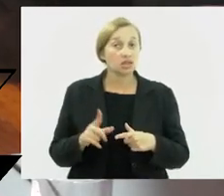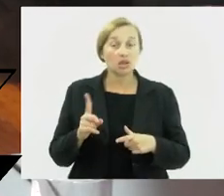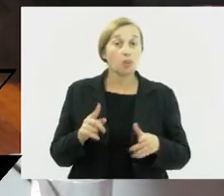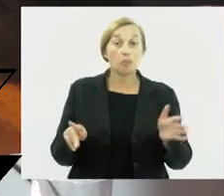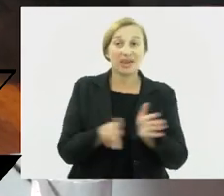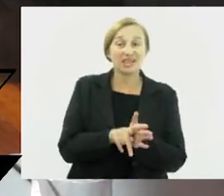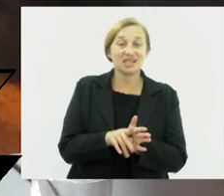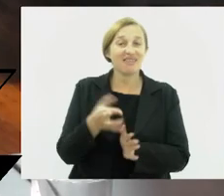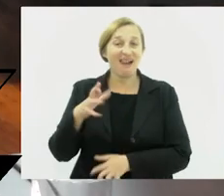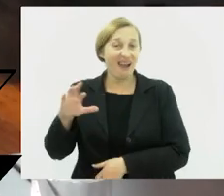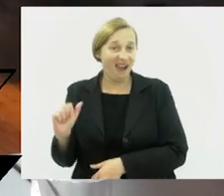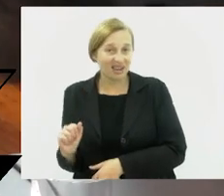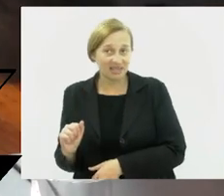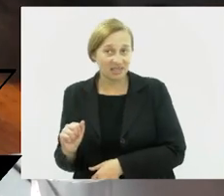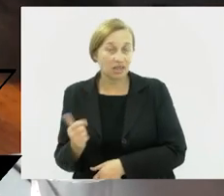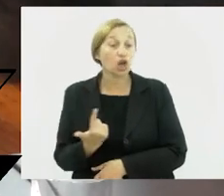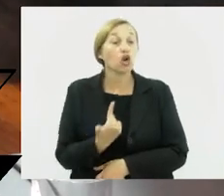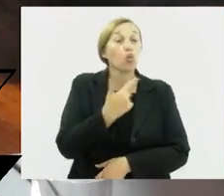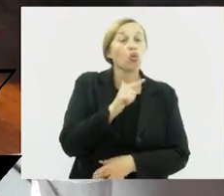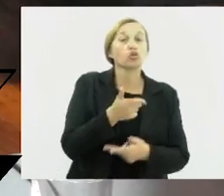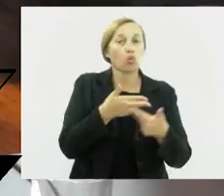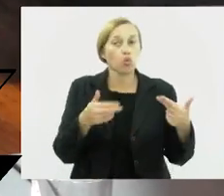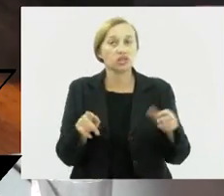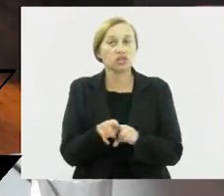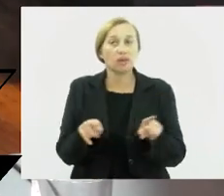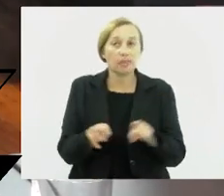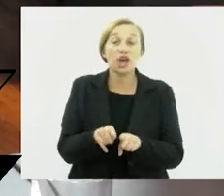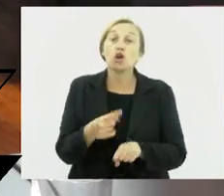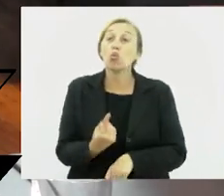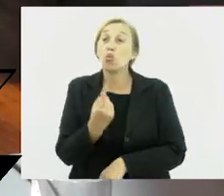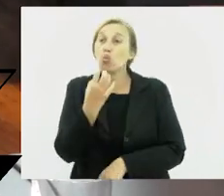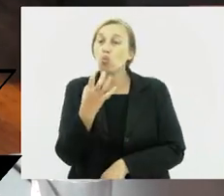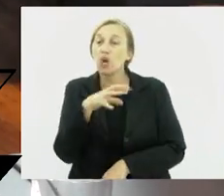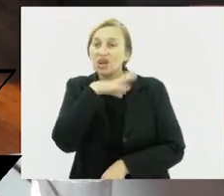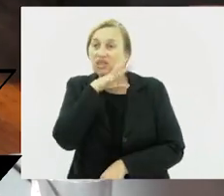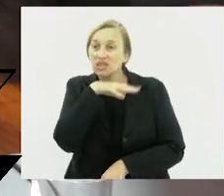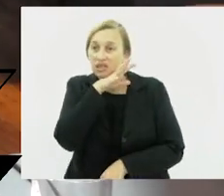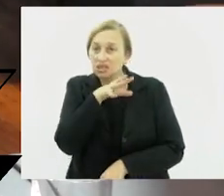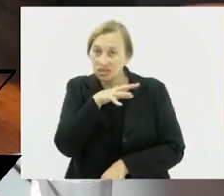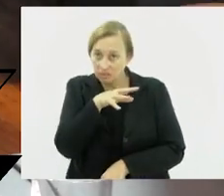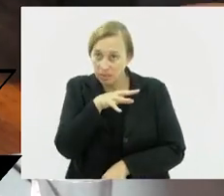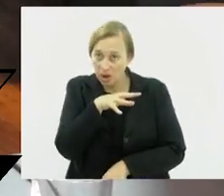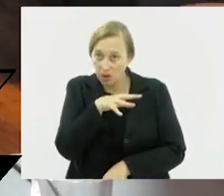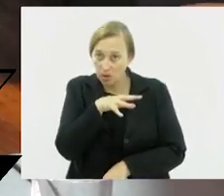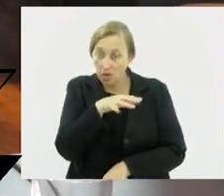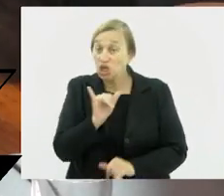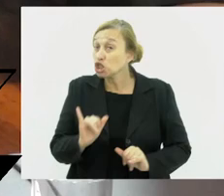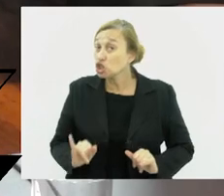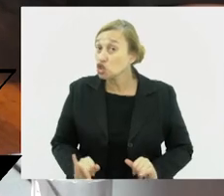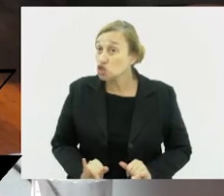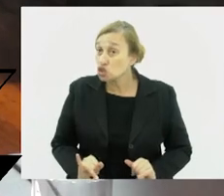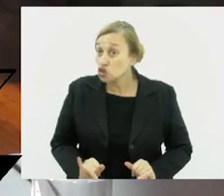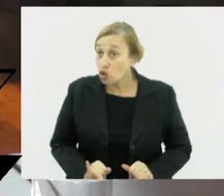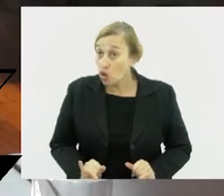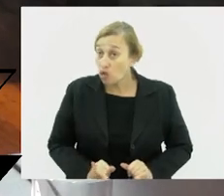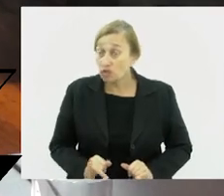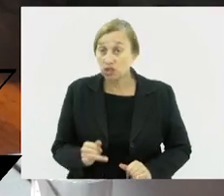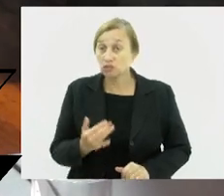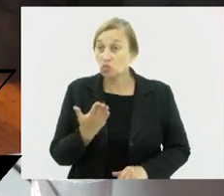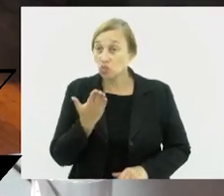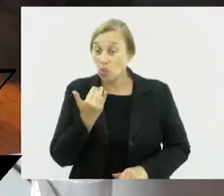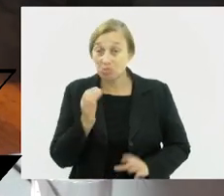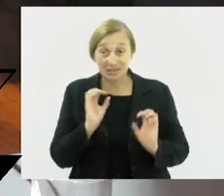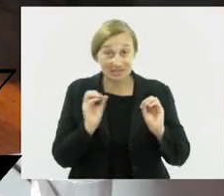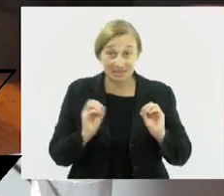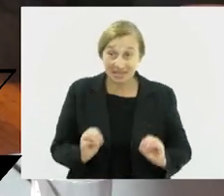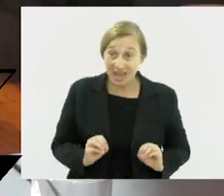da raça. Outra coisa, um animal que sofre de maus tratos, tá? Que